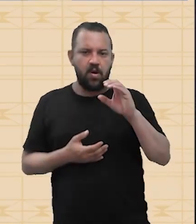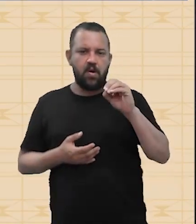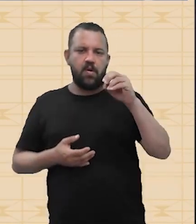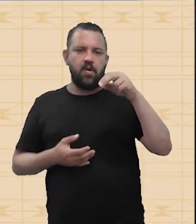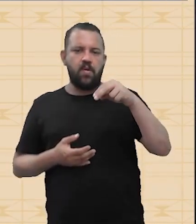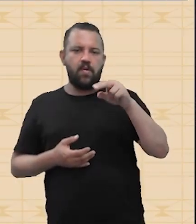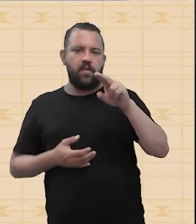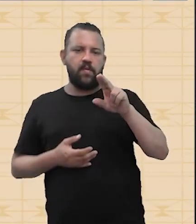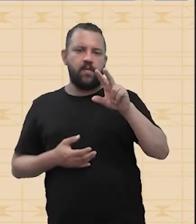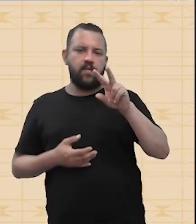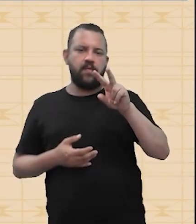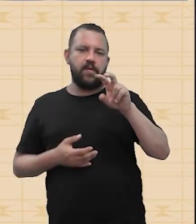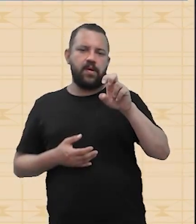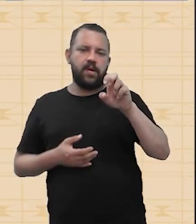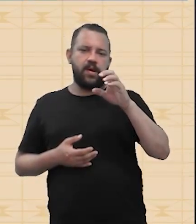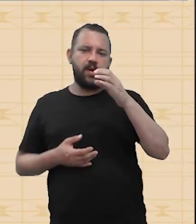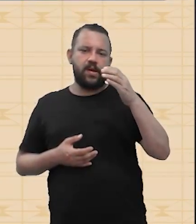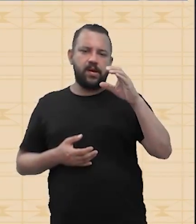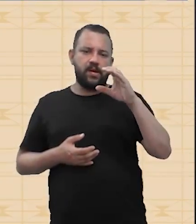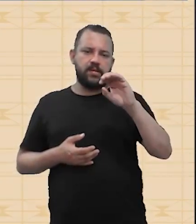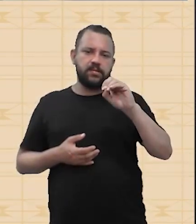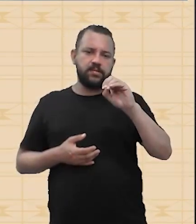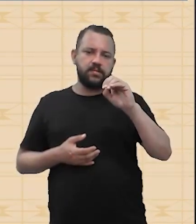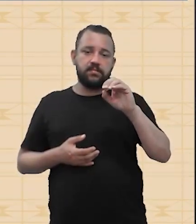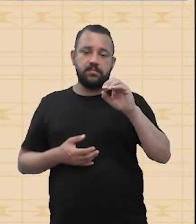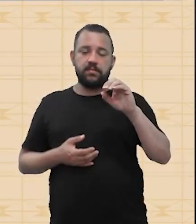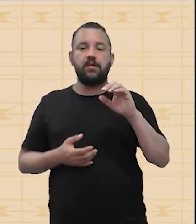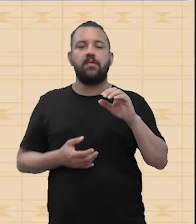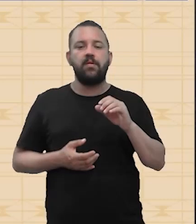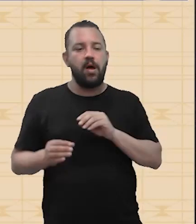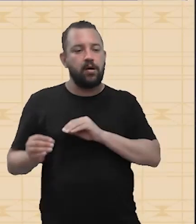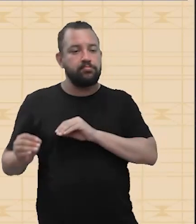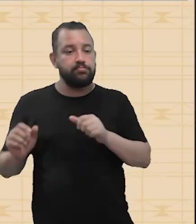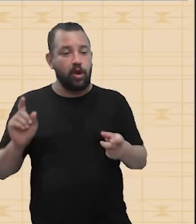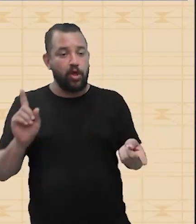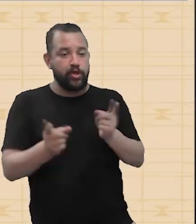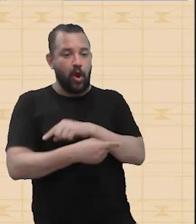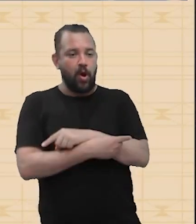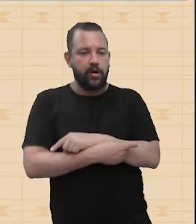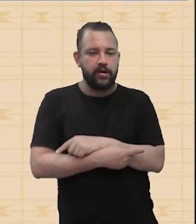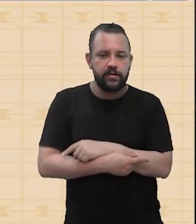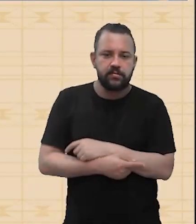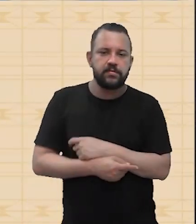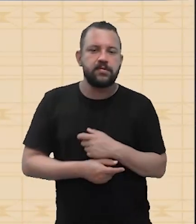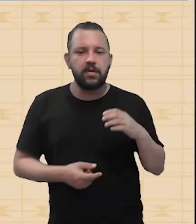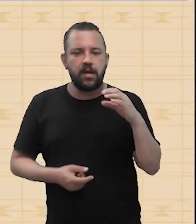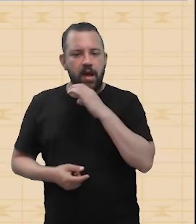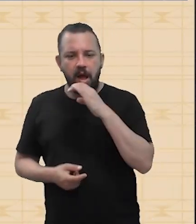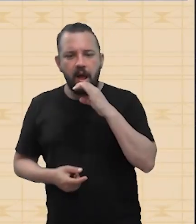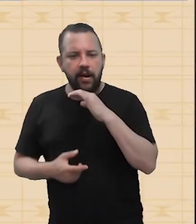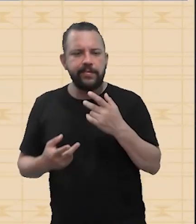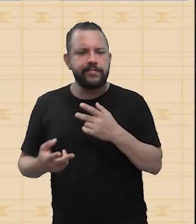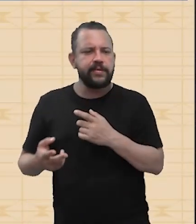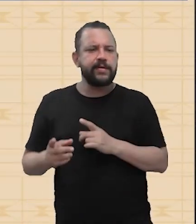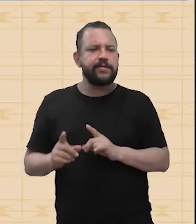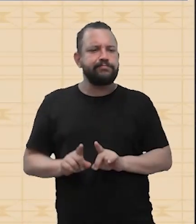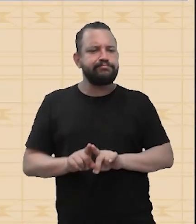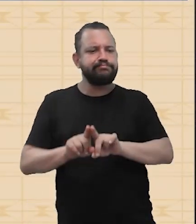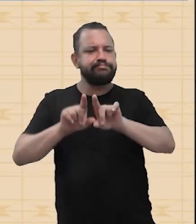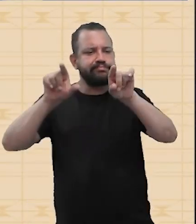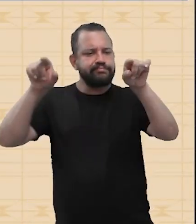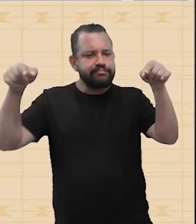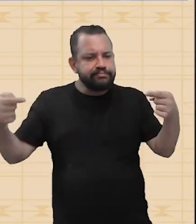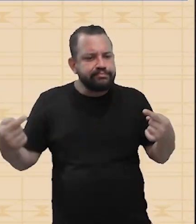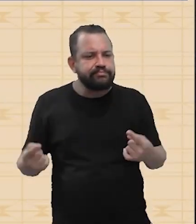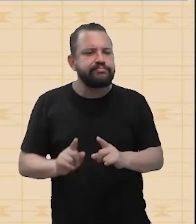a convecção? É o fluxo, é a troca de calor de um meio para o outro. É esse ciclo. E esse ciclo de calor ele vai ser